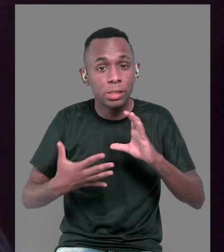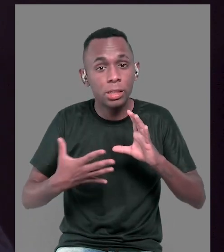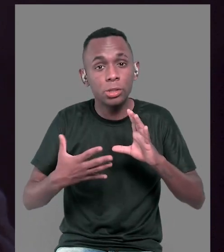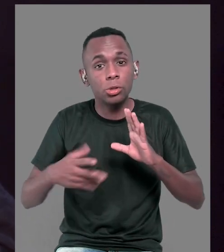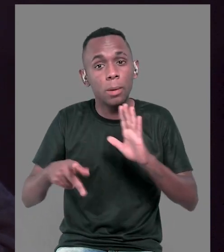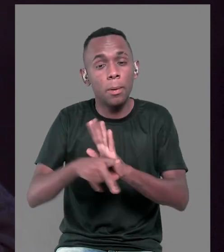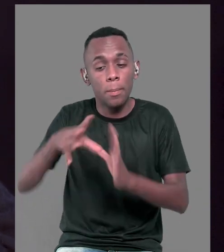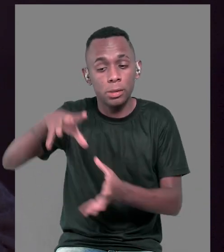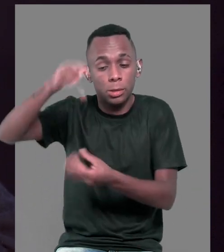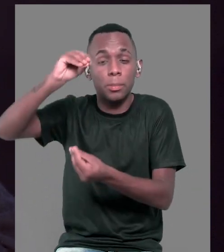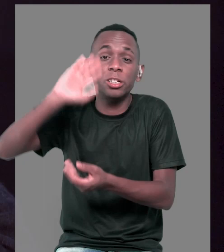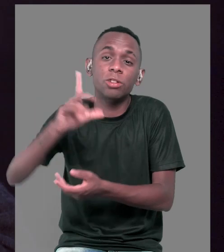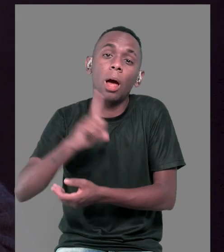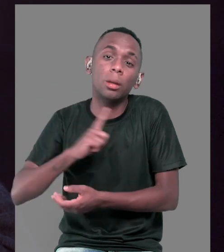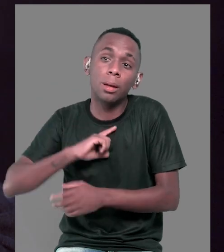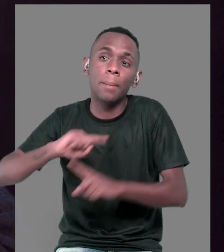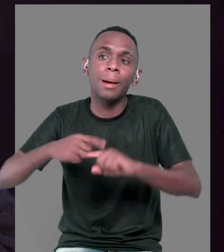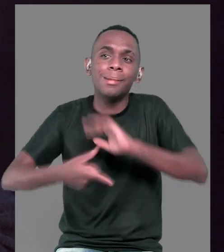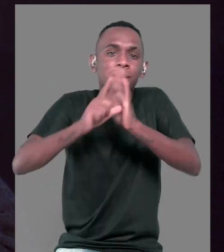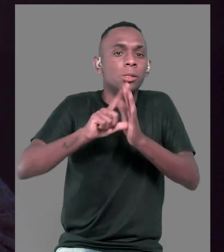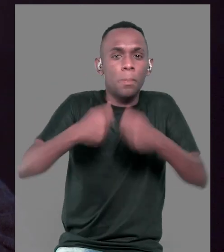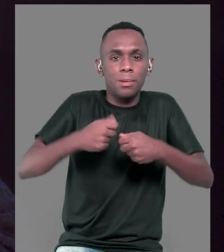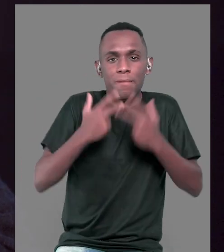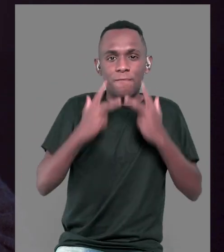ser comunicadas.